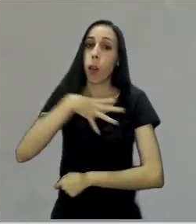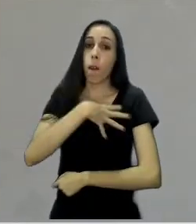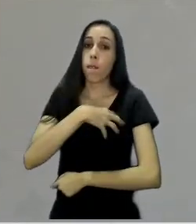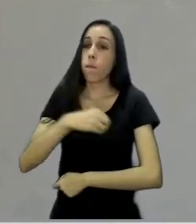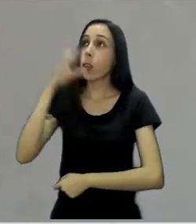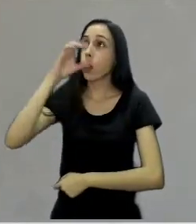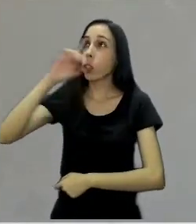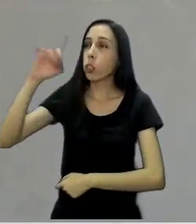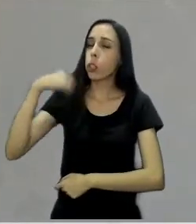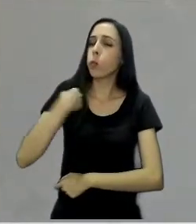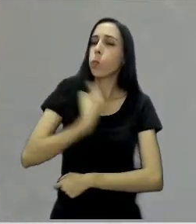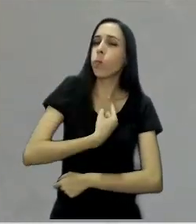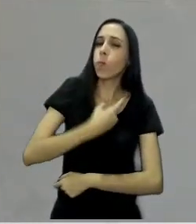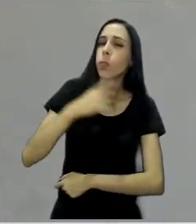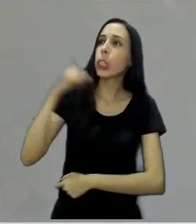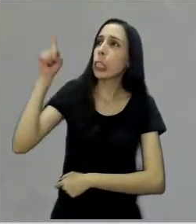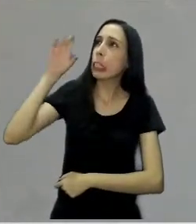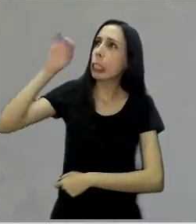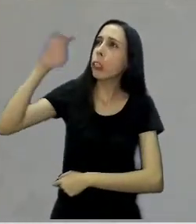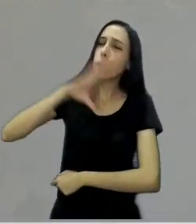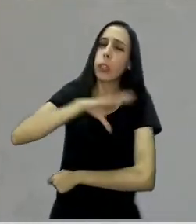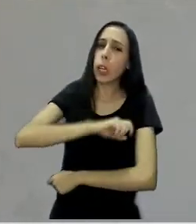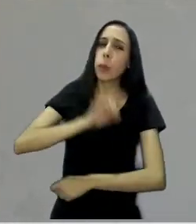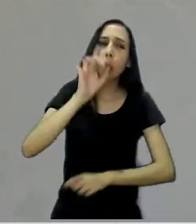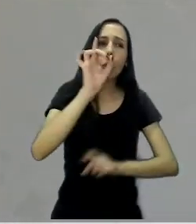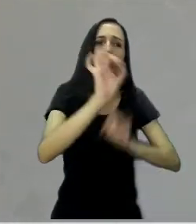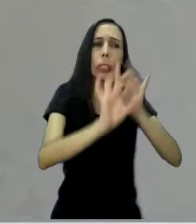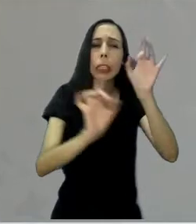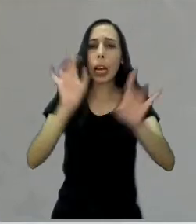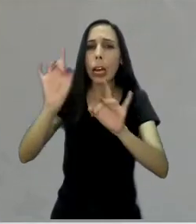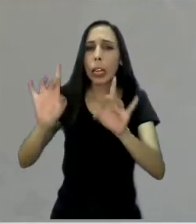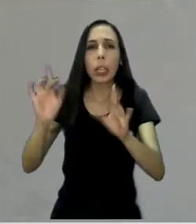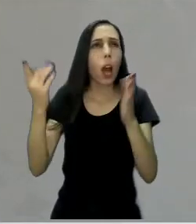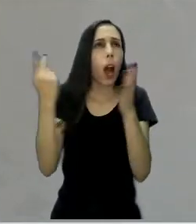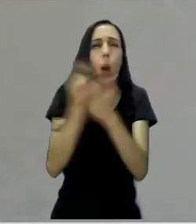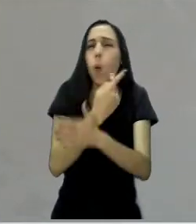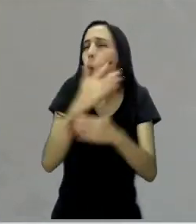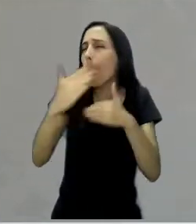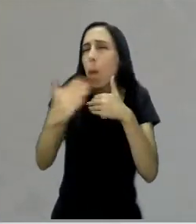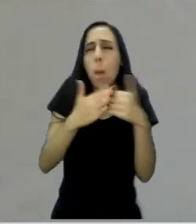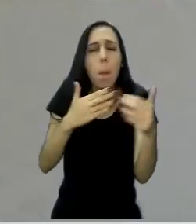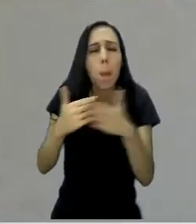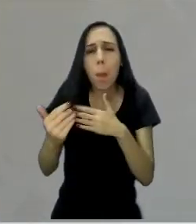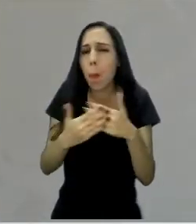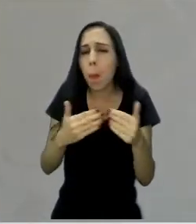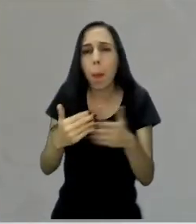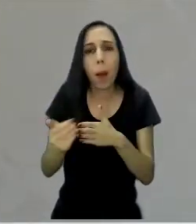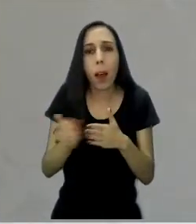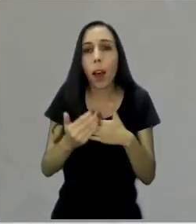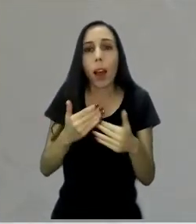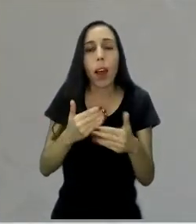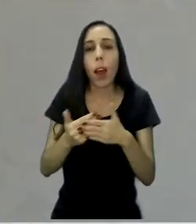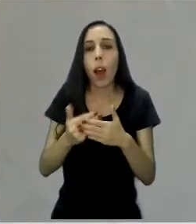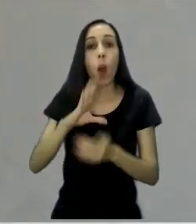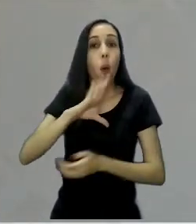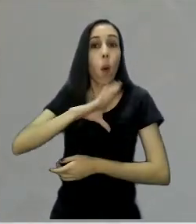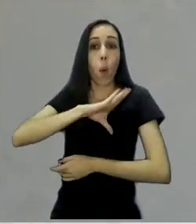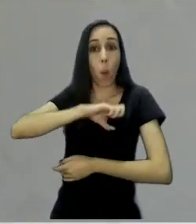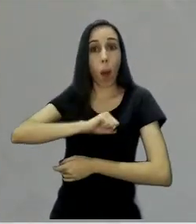que somos filhos de Deus, somos amados, e aconteça o que